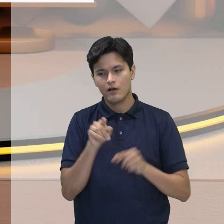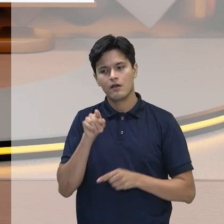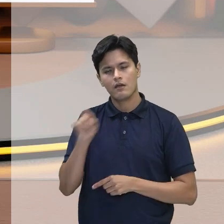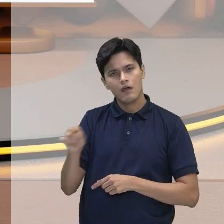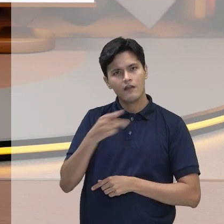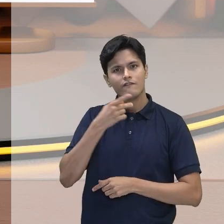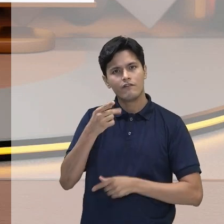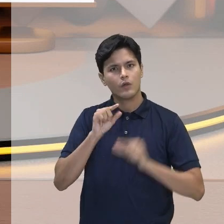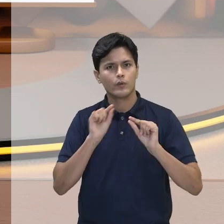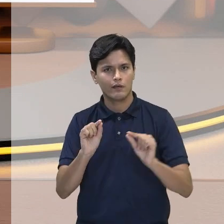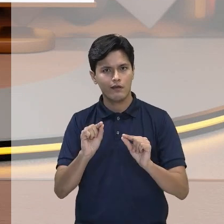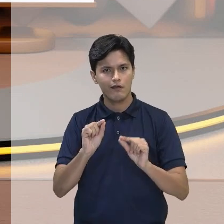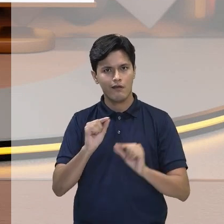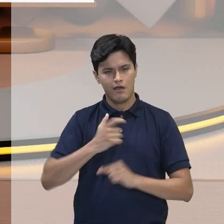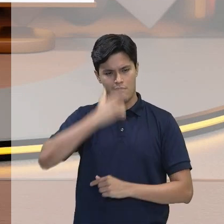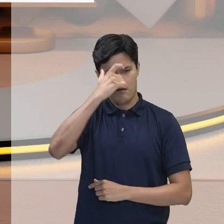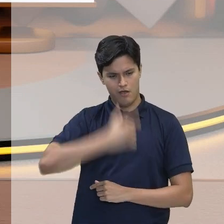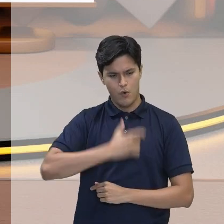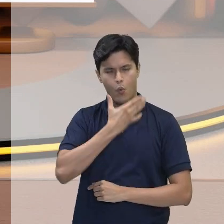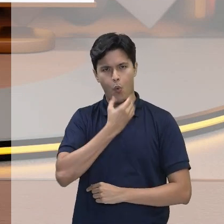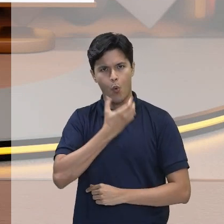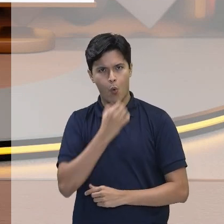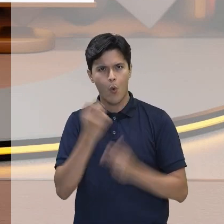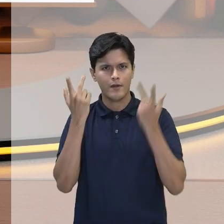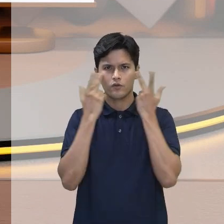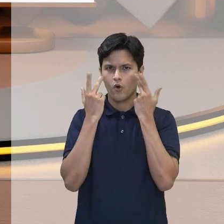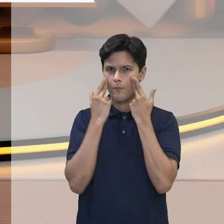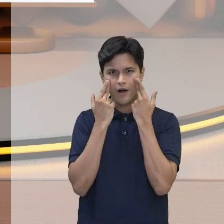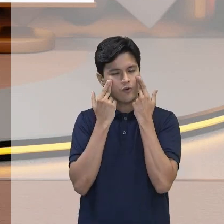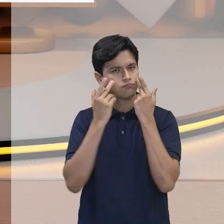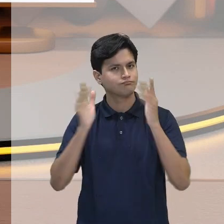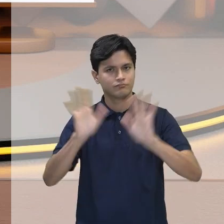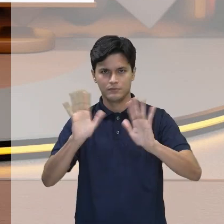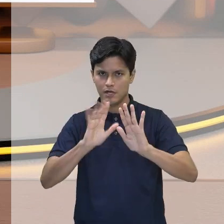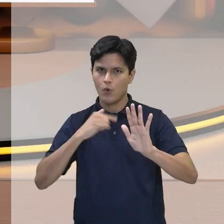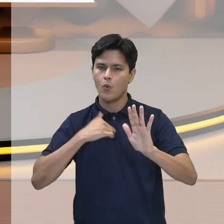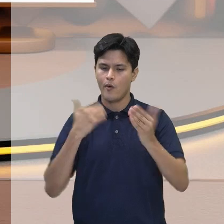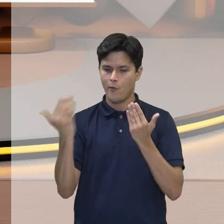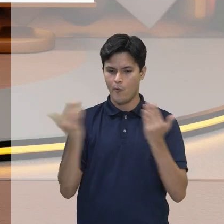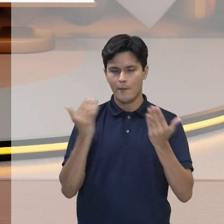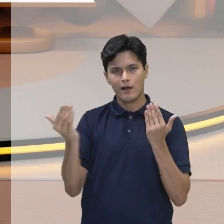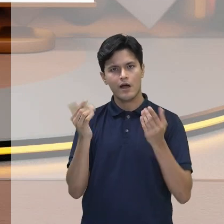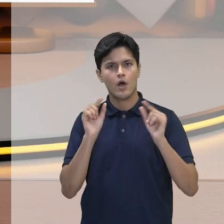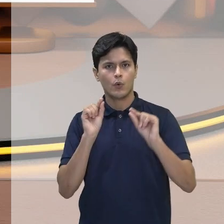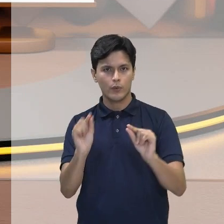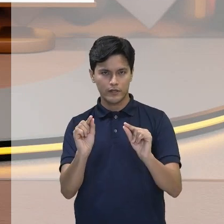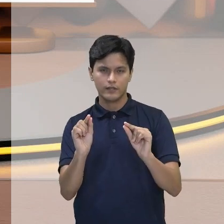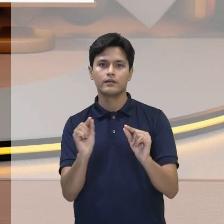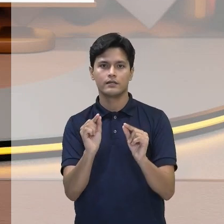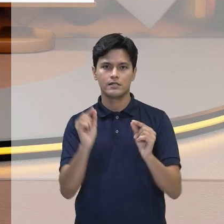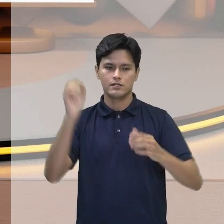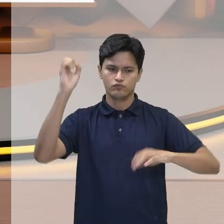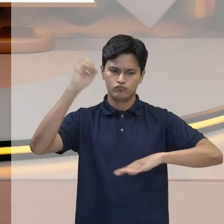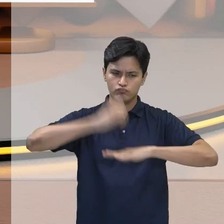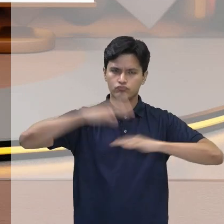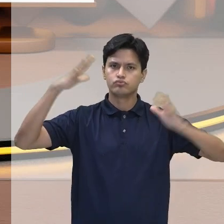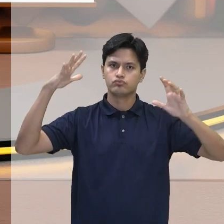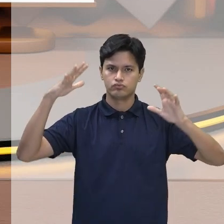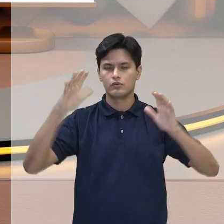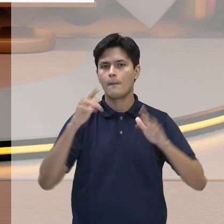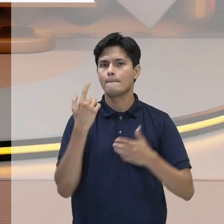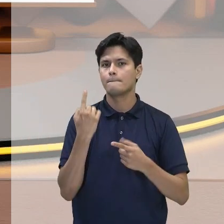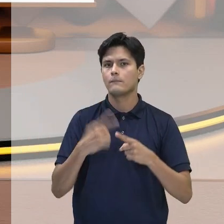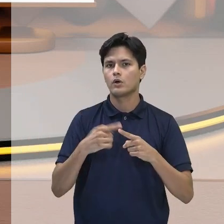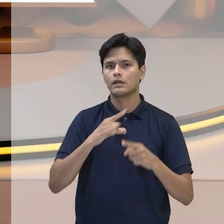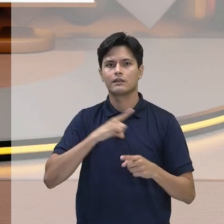homem, eu sou uma dinamite. Justamente por causa disso, porque ele vai trazendo algumas teorias dentro do seu pensamento